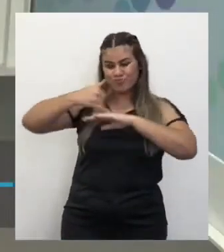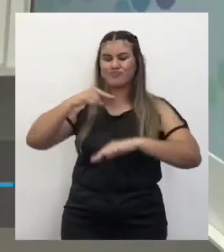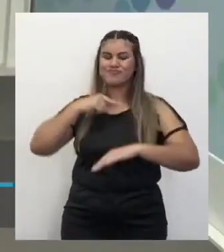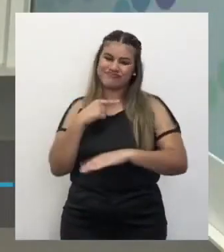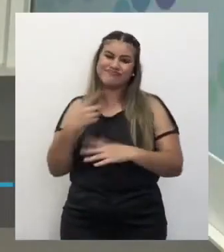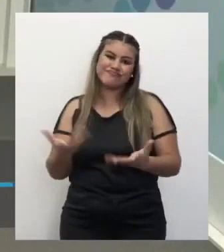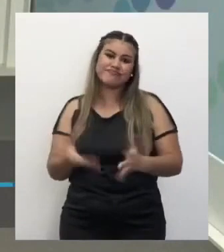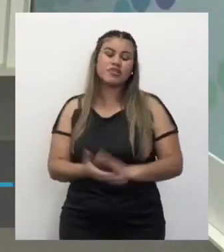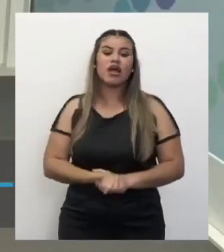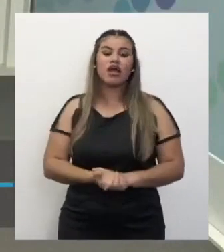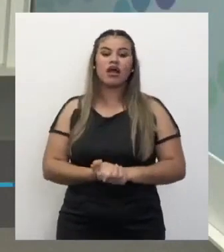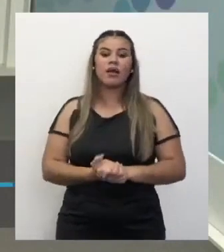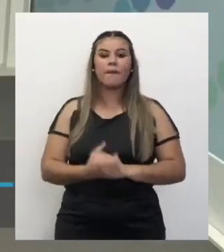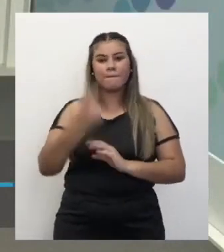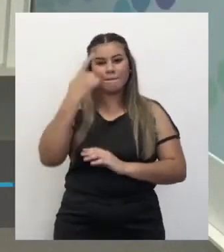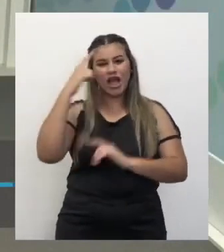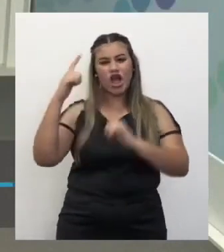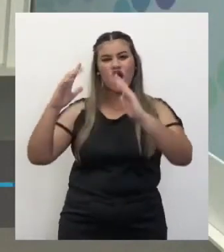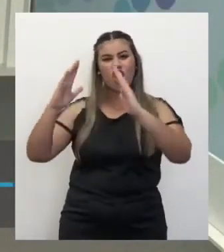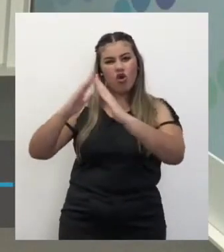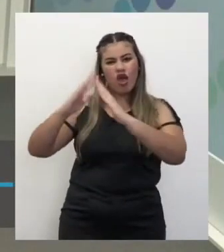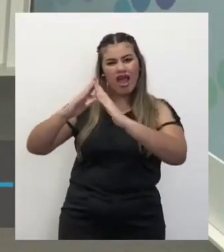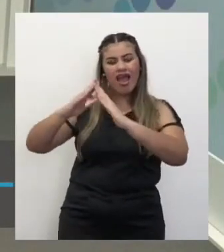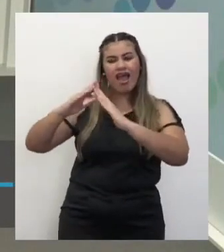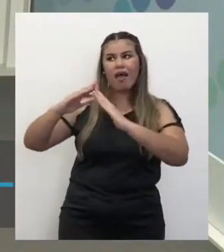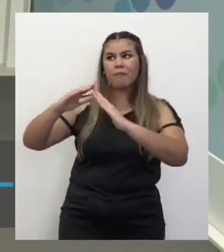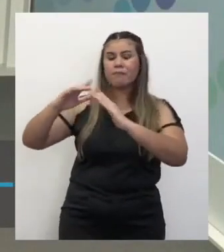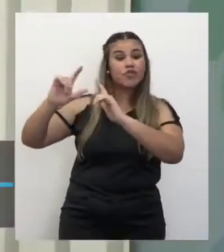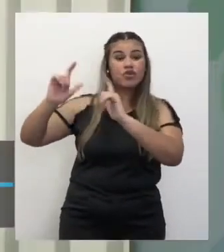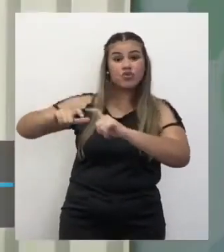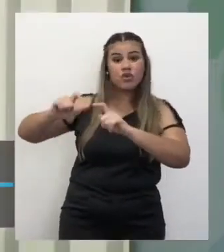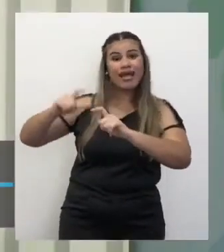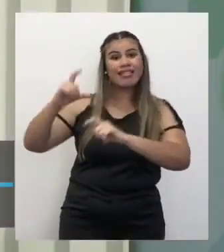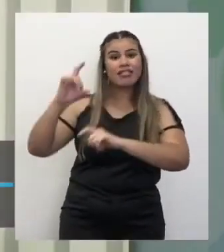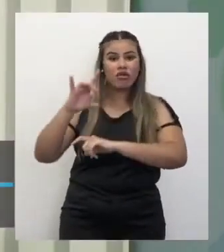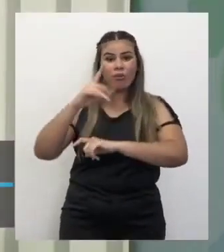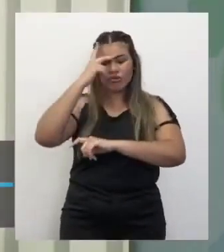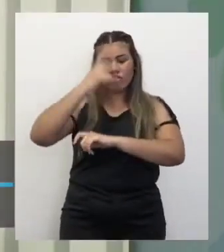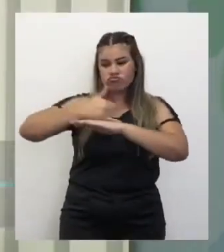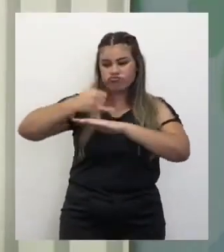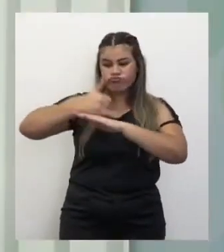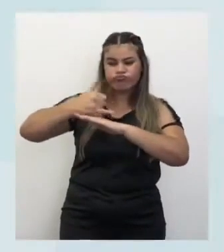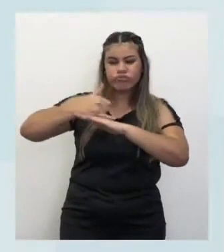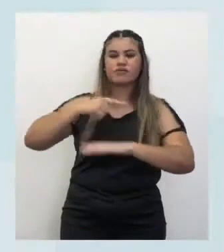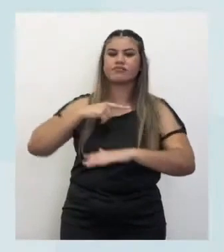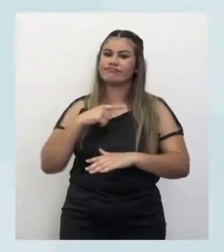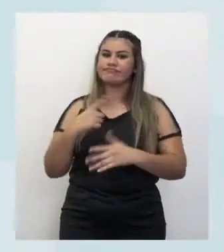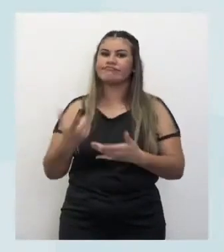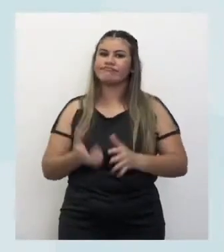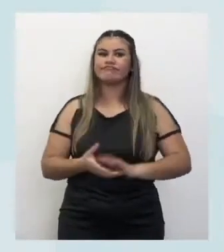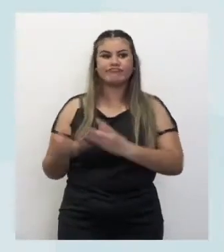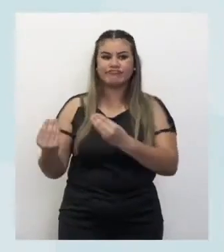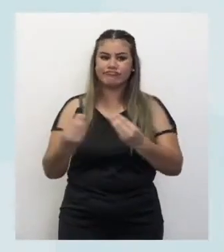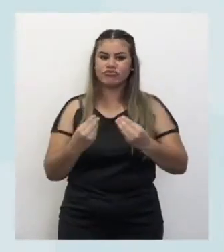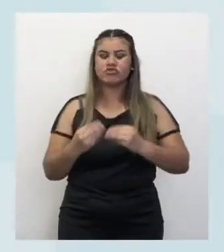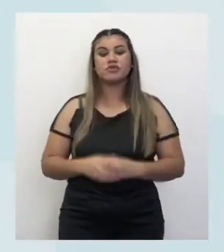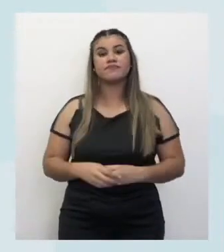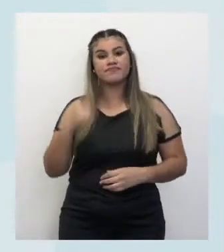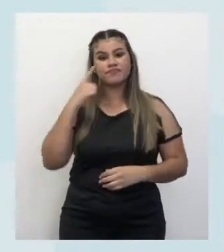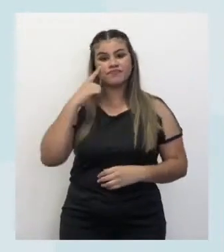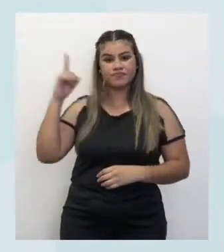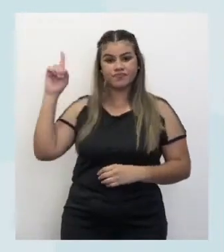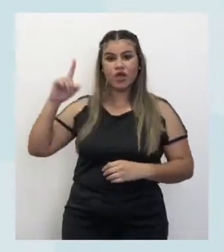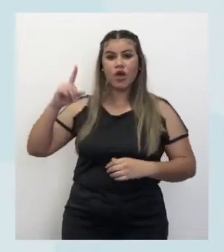na situação das cracolândias, né? É complicado isso. Gente, olha só, este poema descreve a realidade de